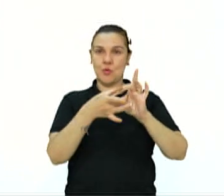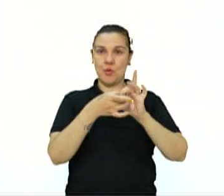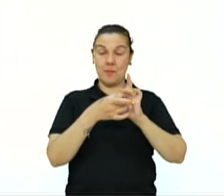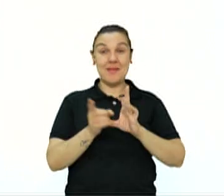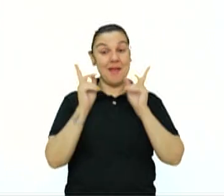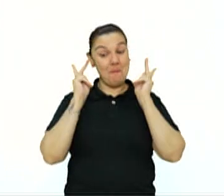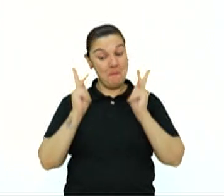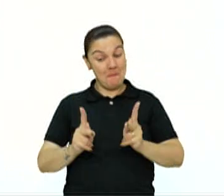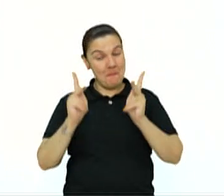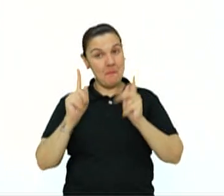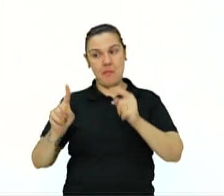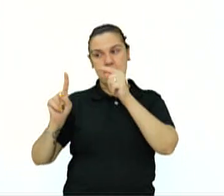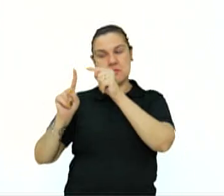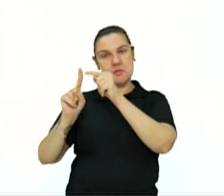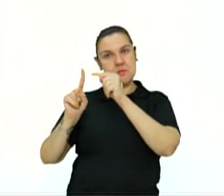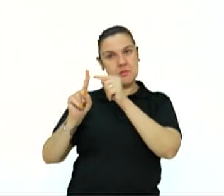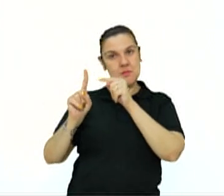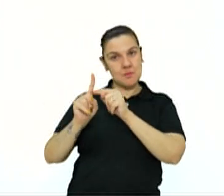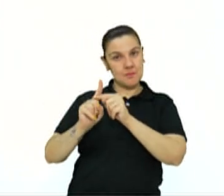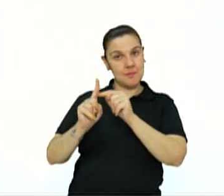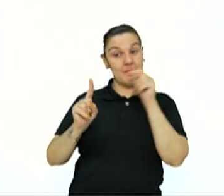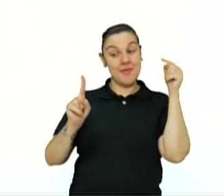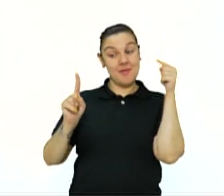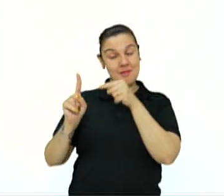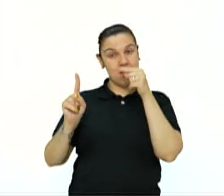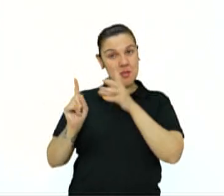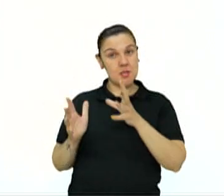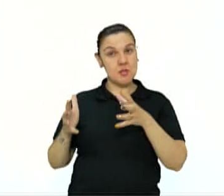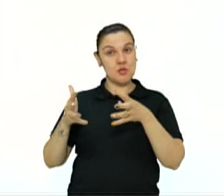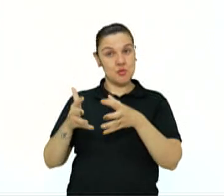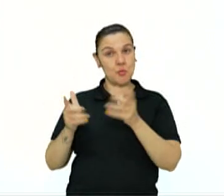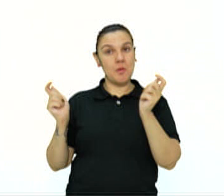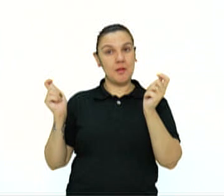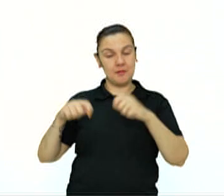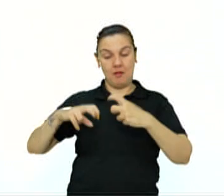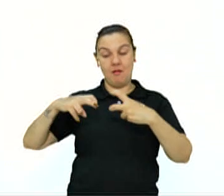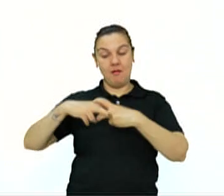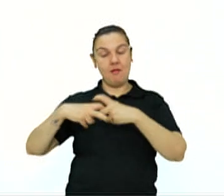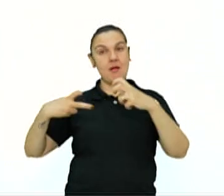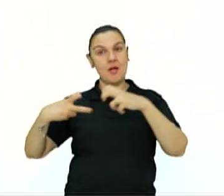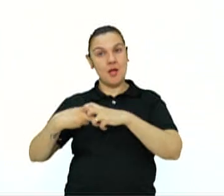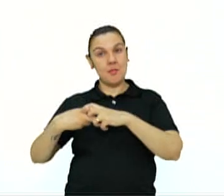indivíduos de uma mesma espécie, sendo esse conjunto de seres capazes de se